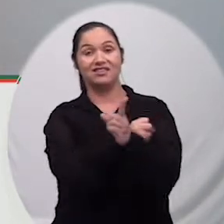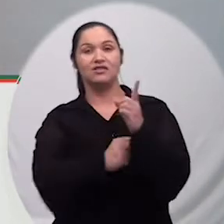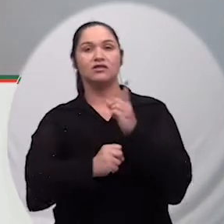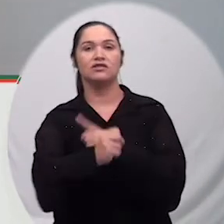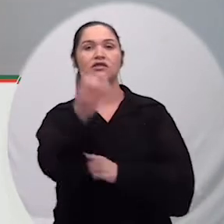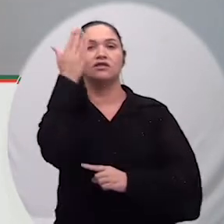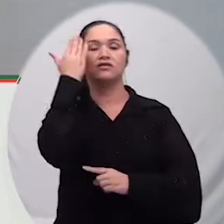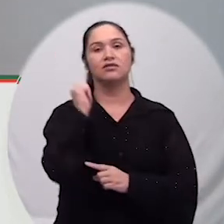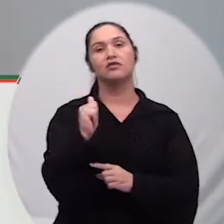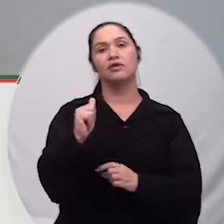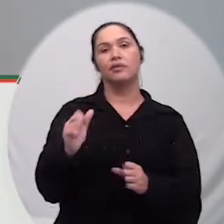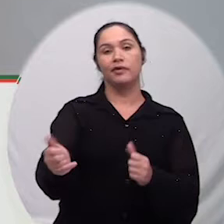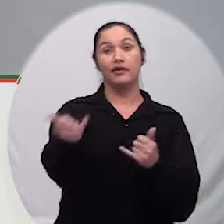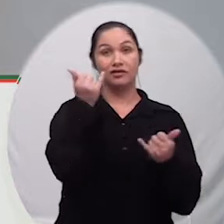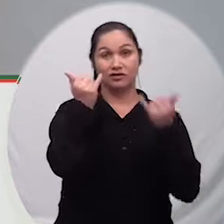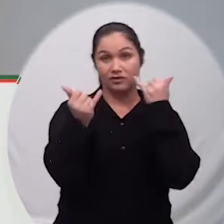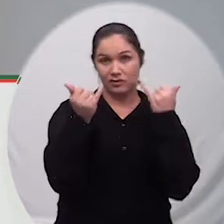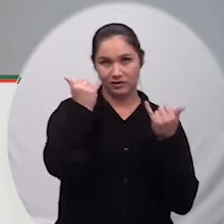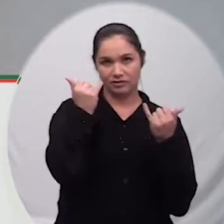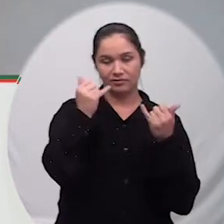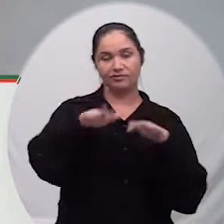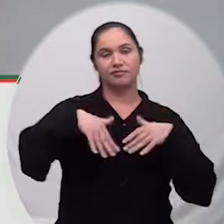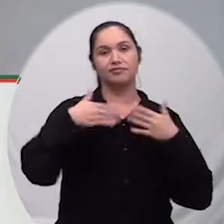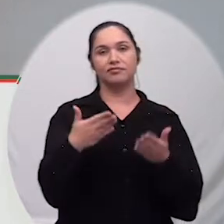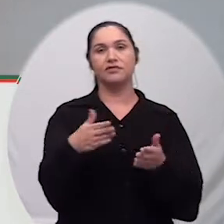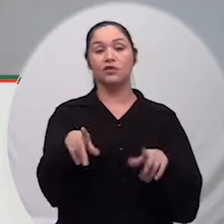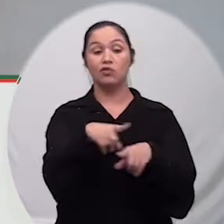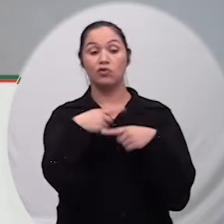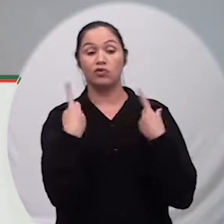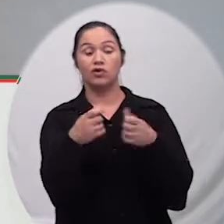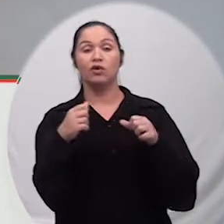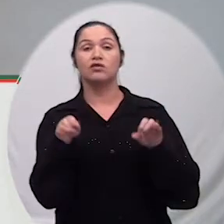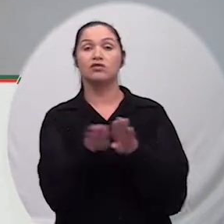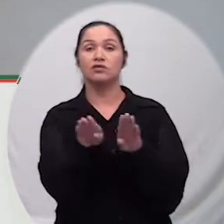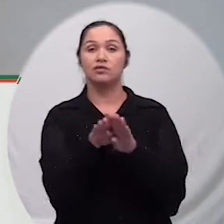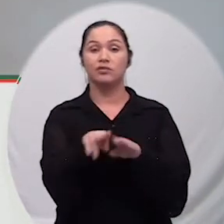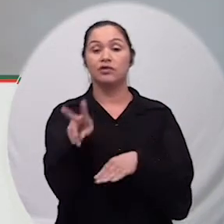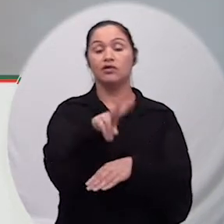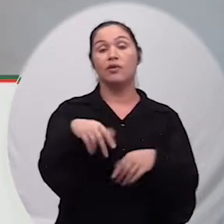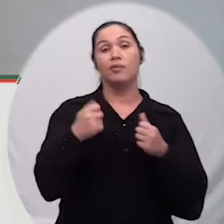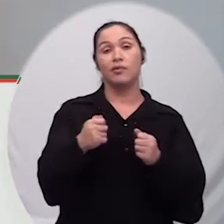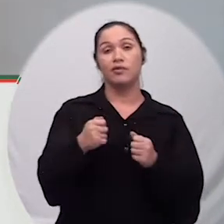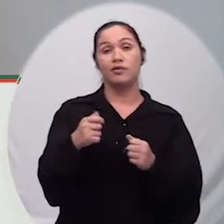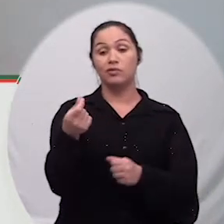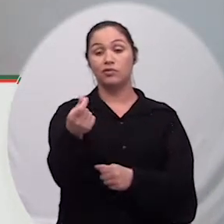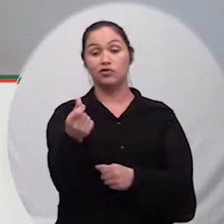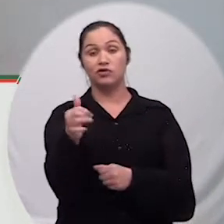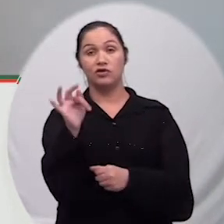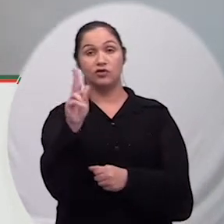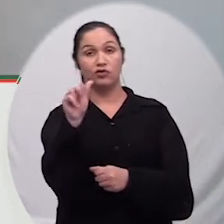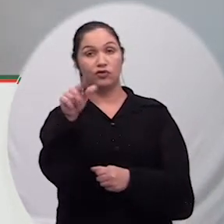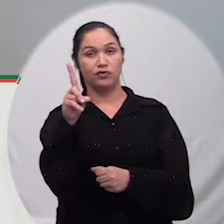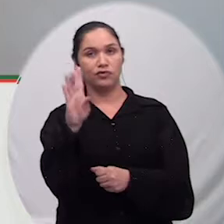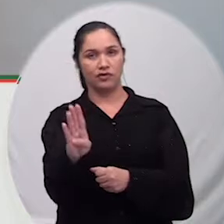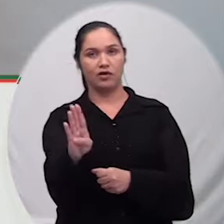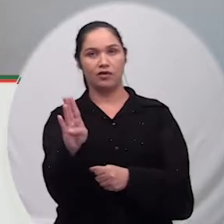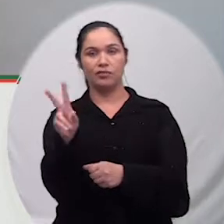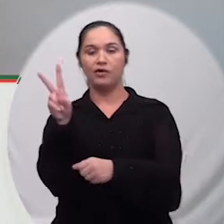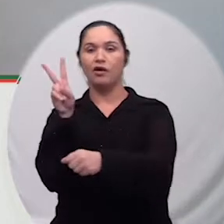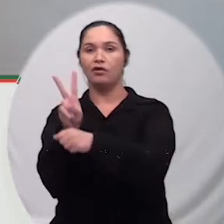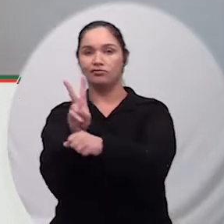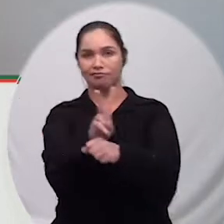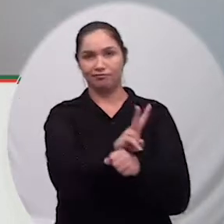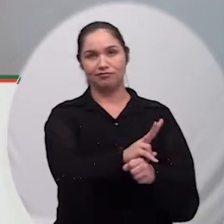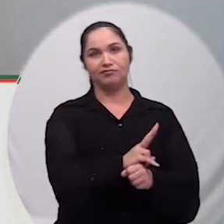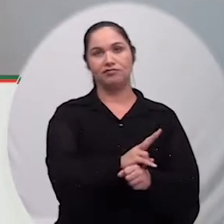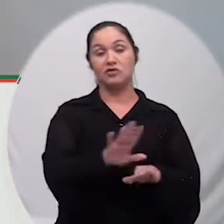né, fiscalizar o uso e direcionamento desse dinheiro também, né? Dessa forma, eu peço essa informação, né, para saber os caminhos desses